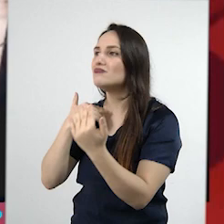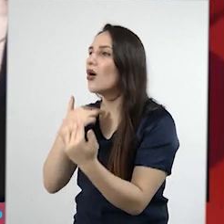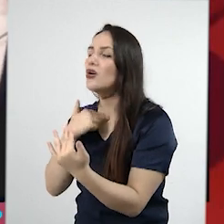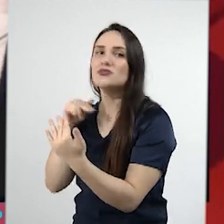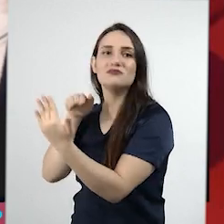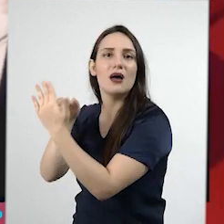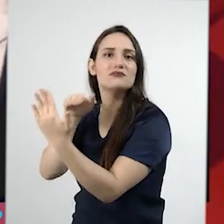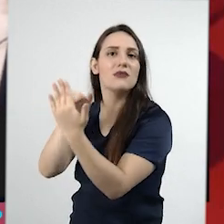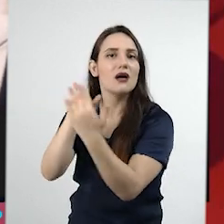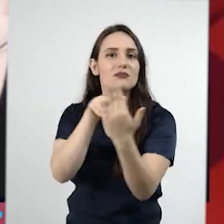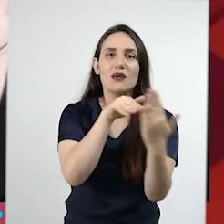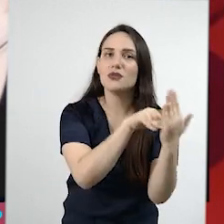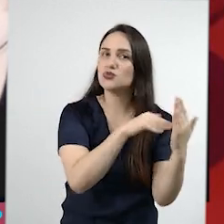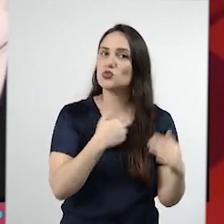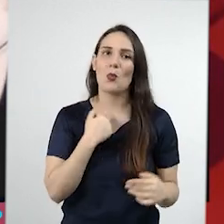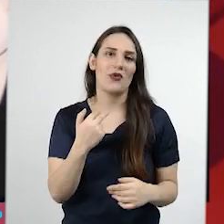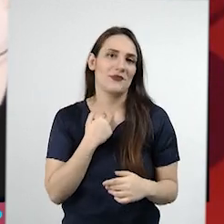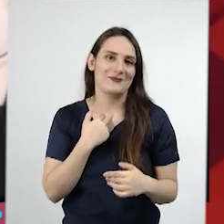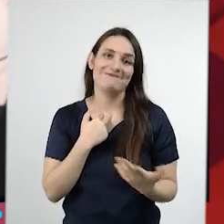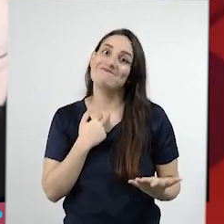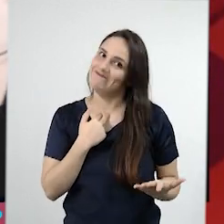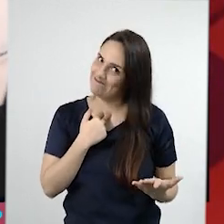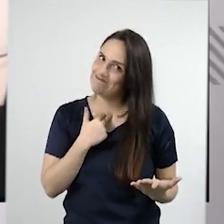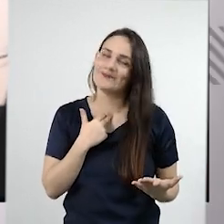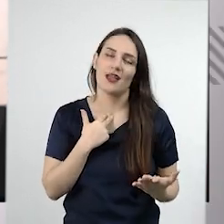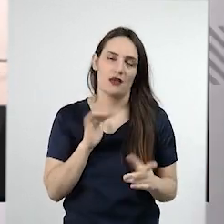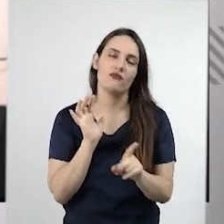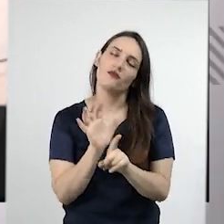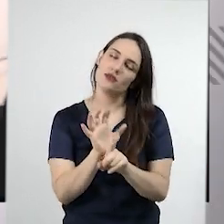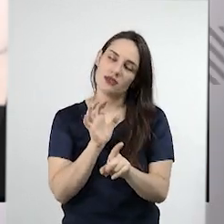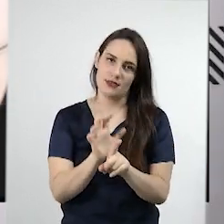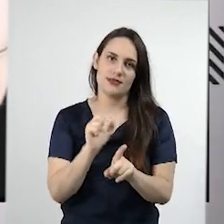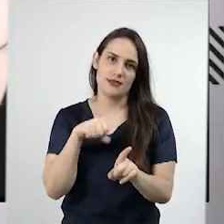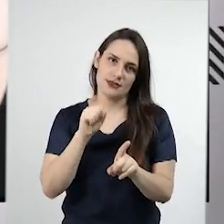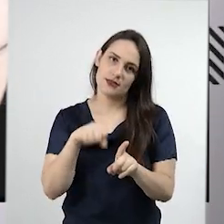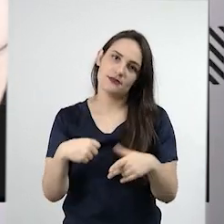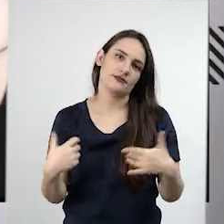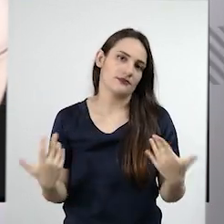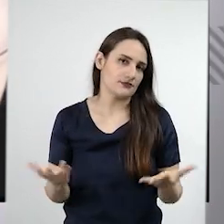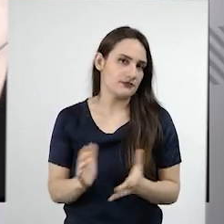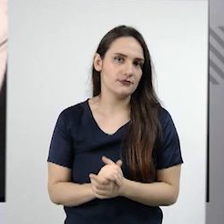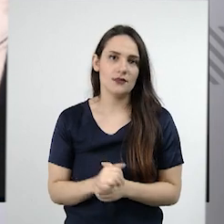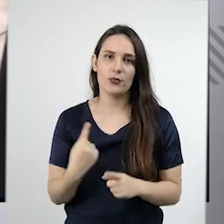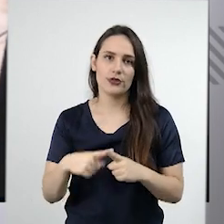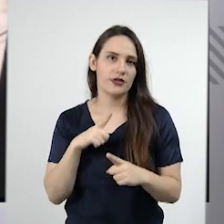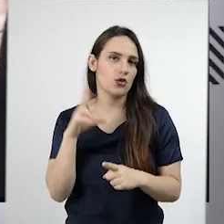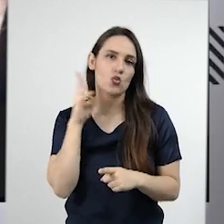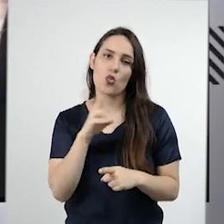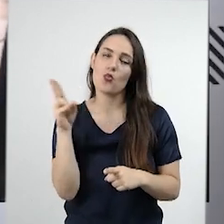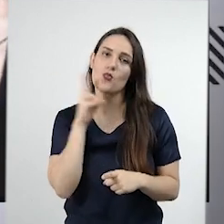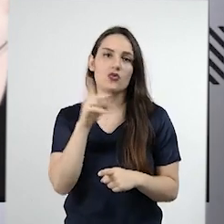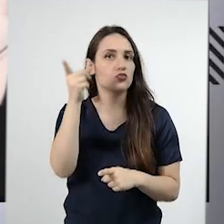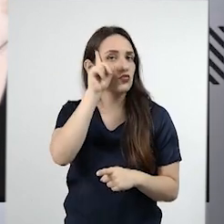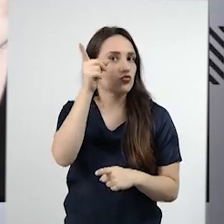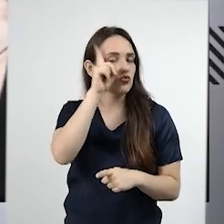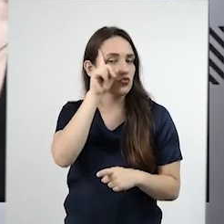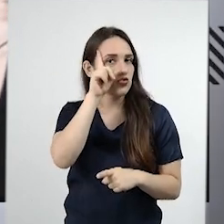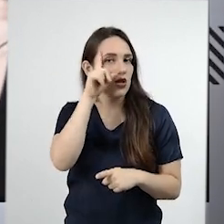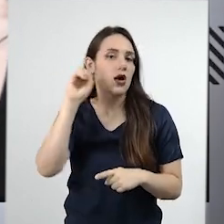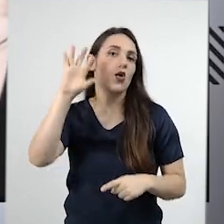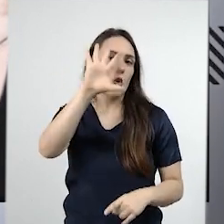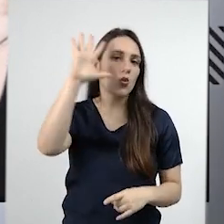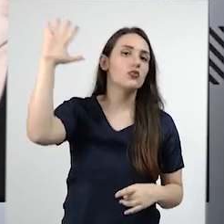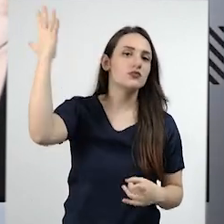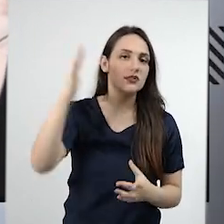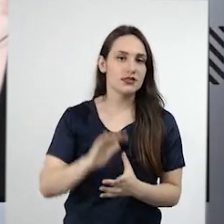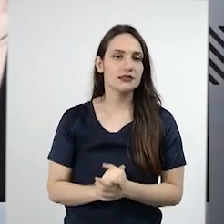Então, tudo isso impacta de alguma forma, porque a gente tem a nossa rotina, além de ser muito intensa, com